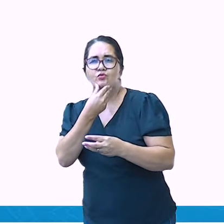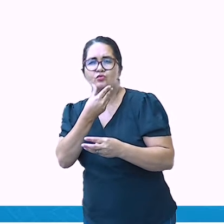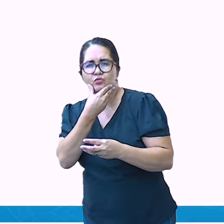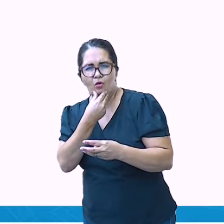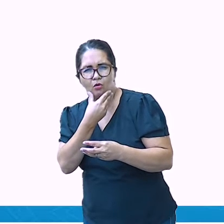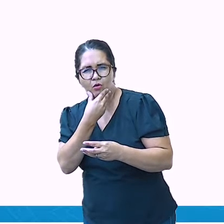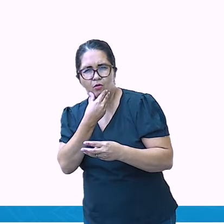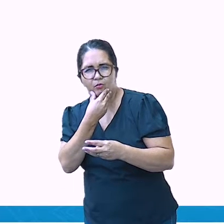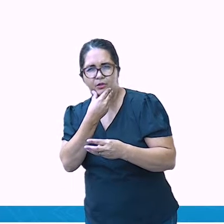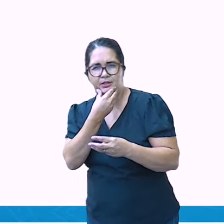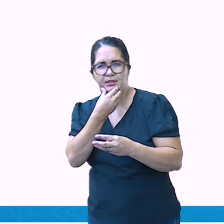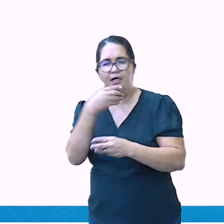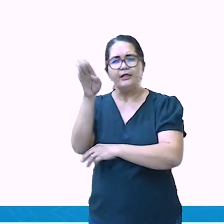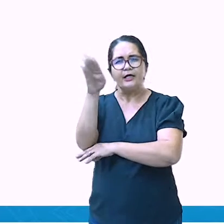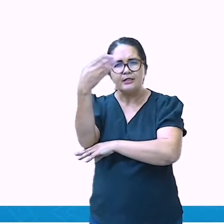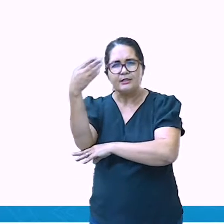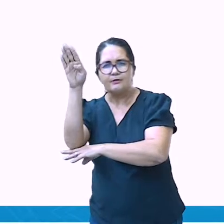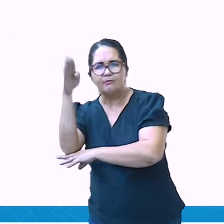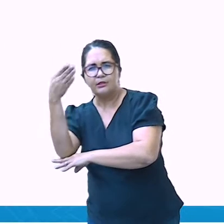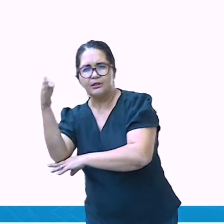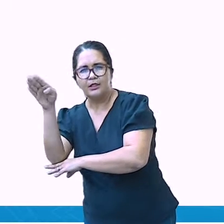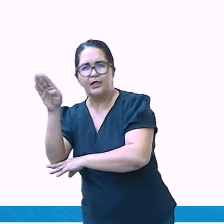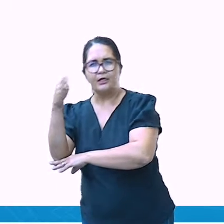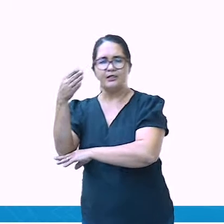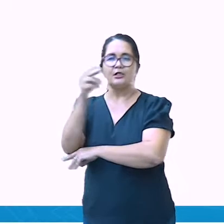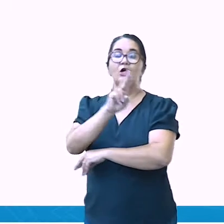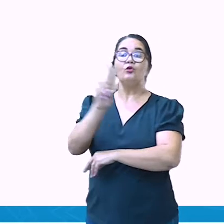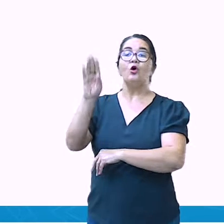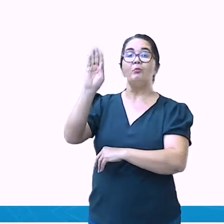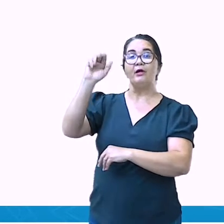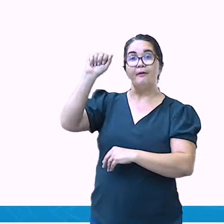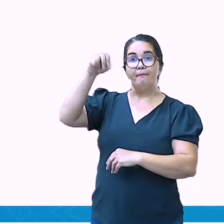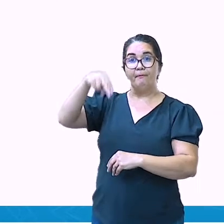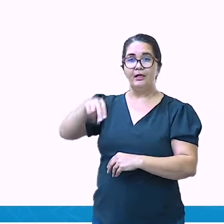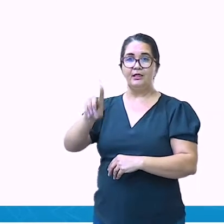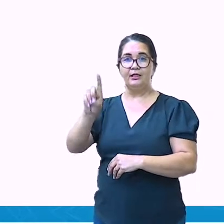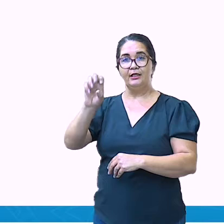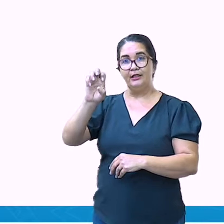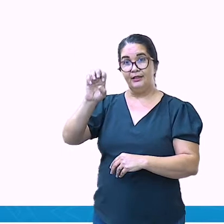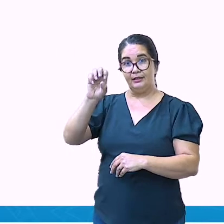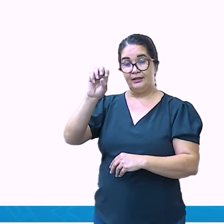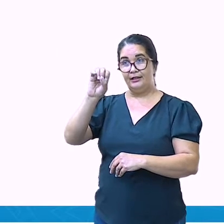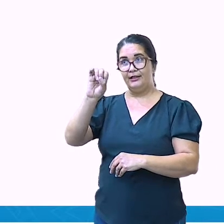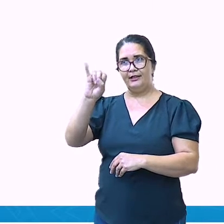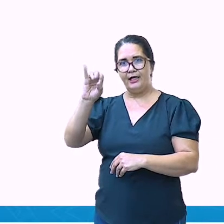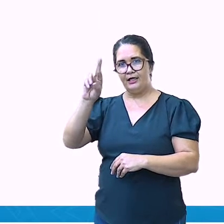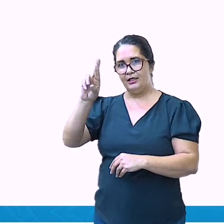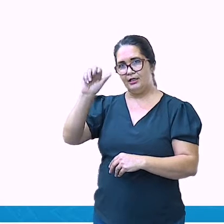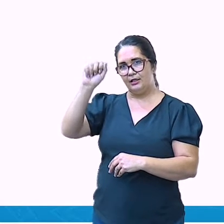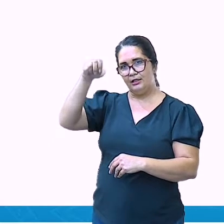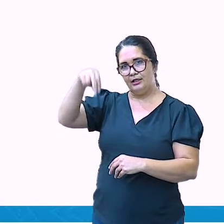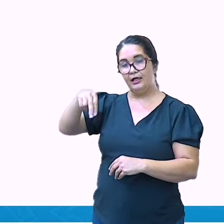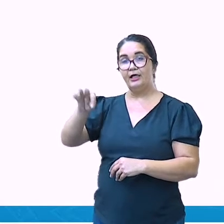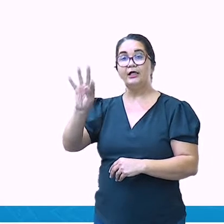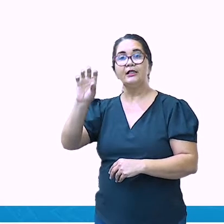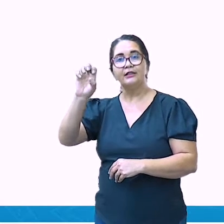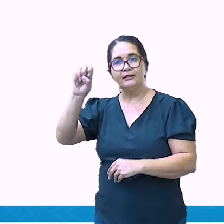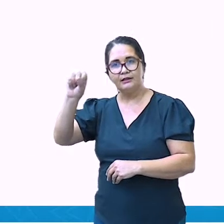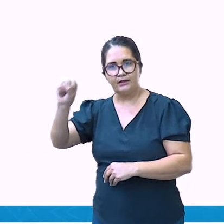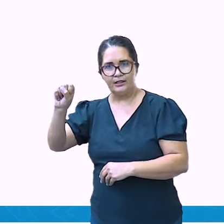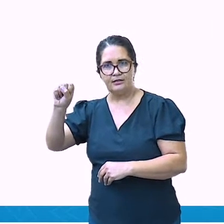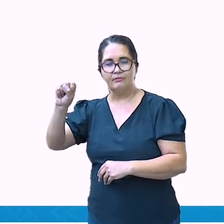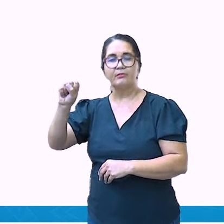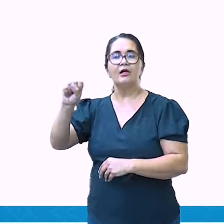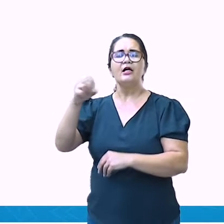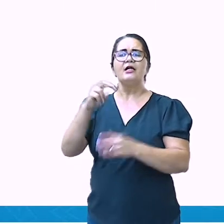buscar os índios para serem escravizados ou para serem catequizados. E